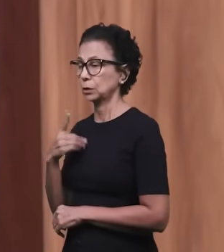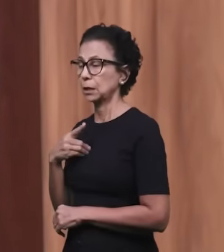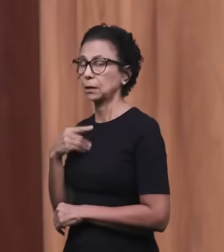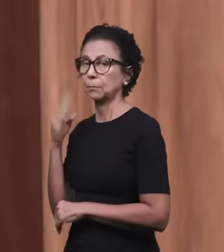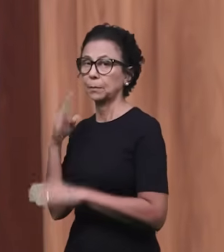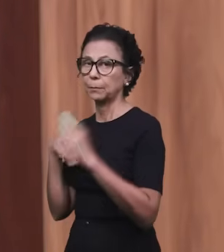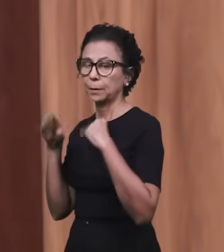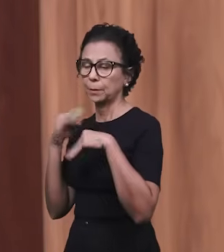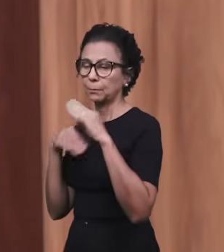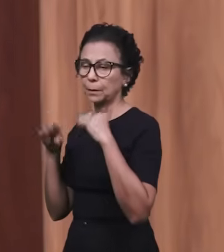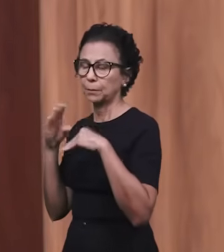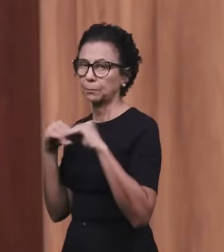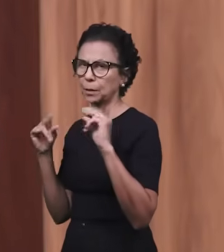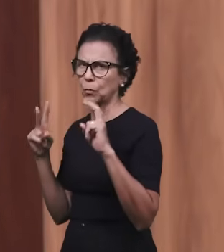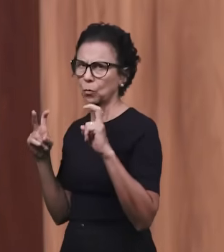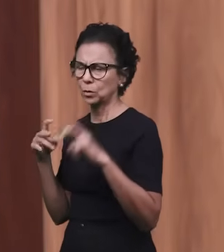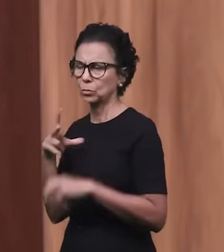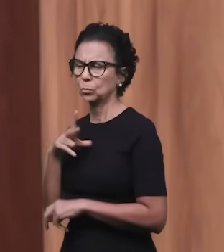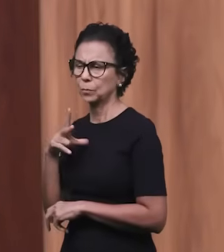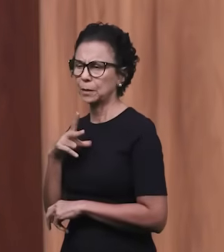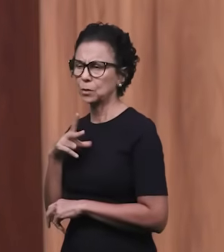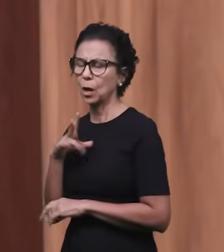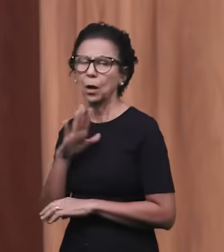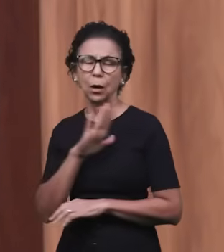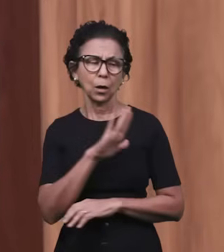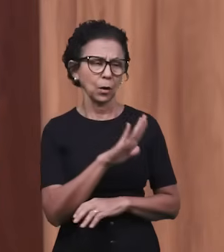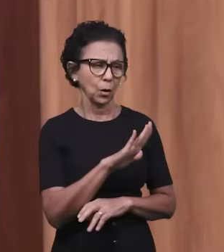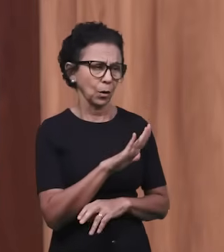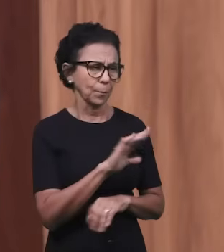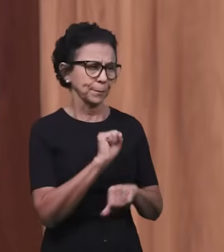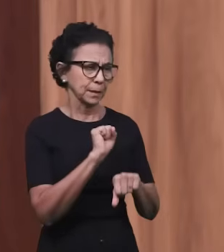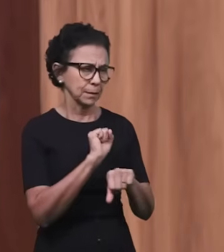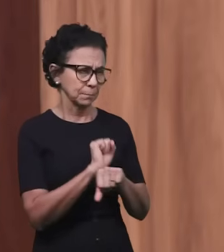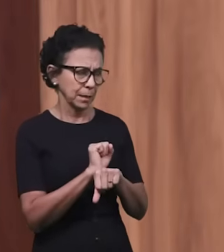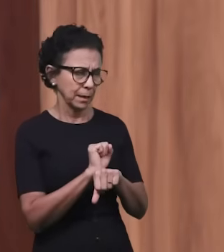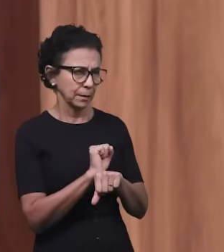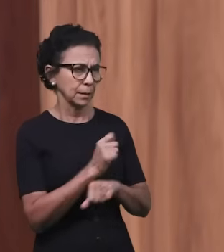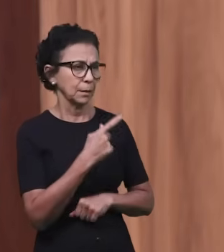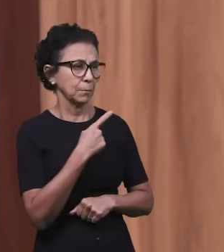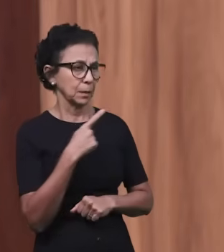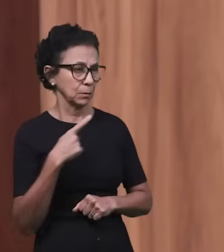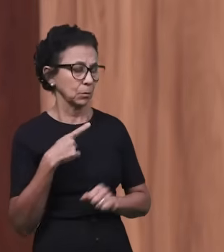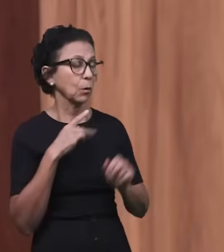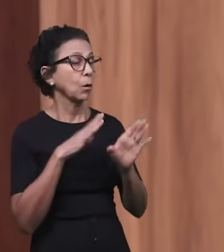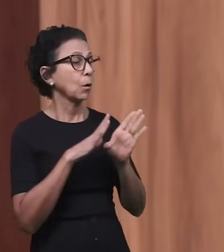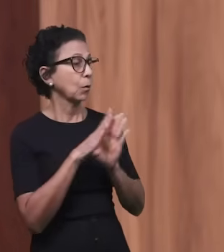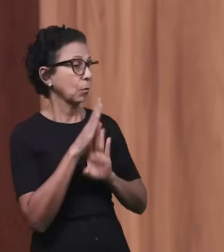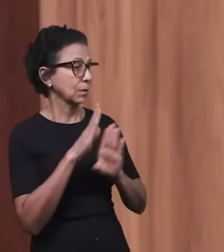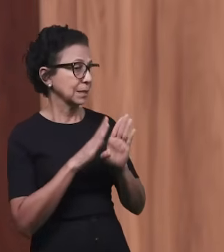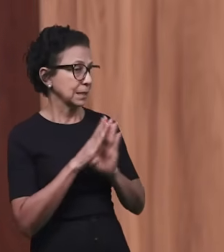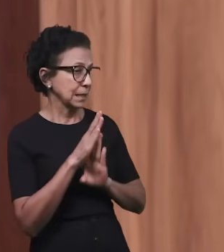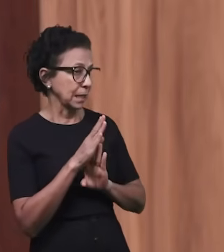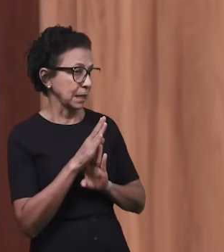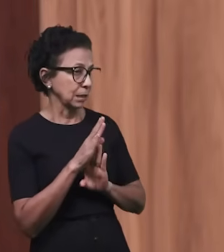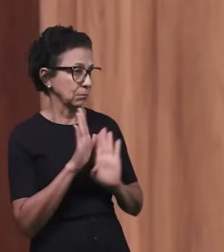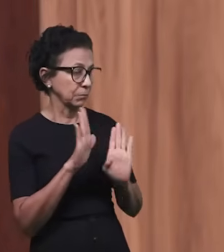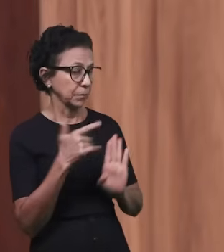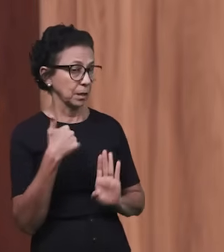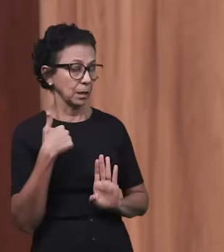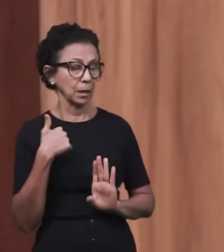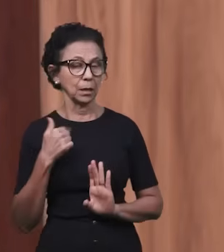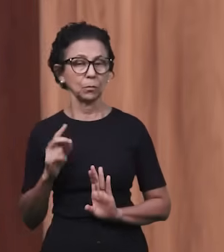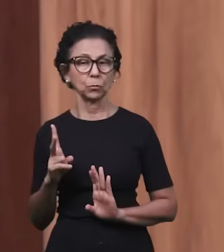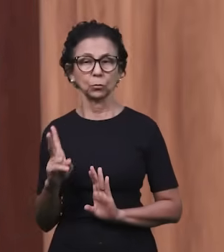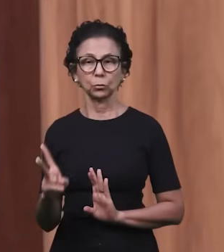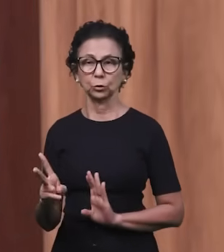pouquinho para ouvirmos o conselho do pastor. Então, eu preservo a minha linha de ação, não entro